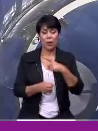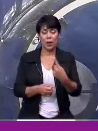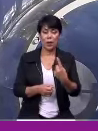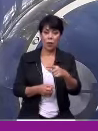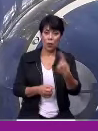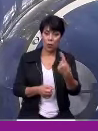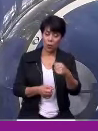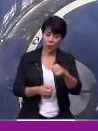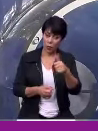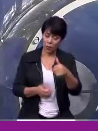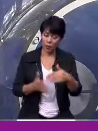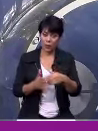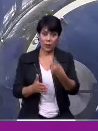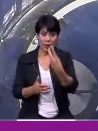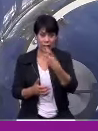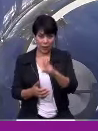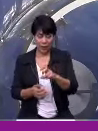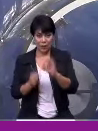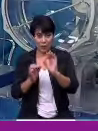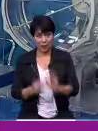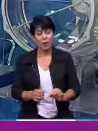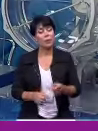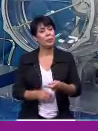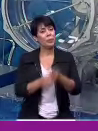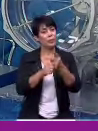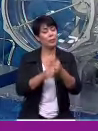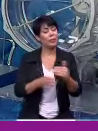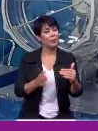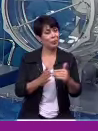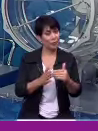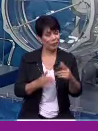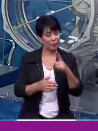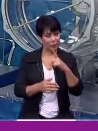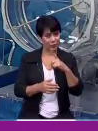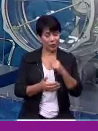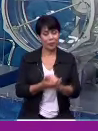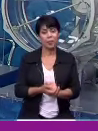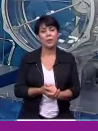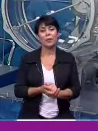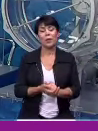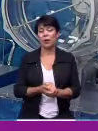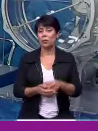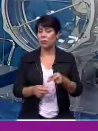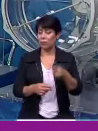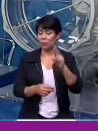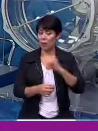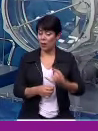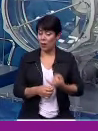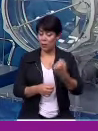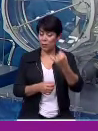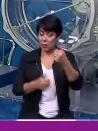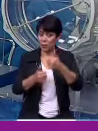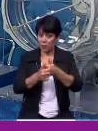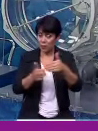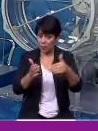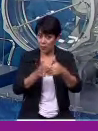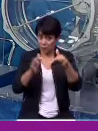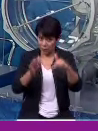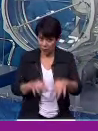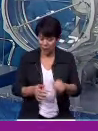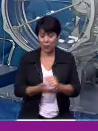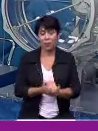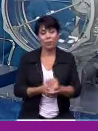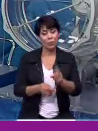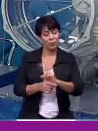11 a 15 números. Por isso, lembre-se sempre de conferir os números da sua aposta, viu? Para conferir e validar esse sorteio da